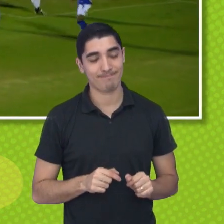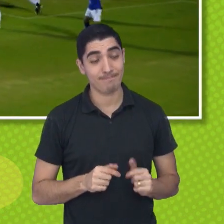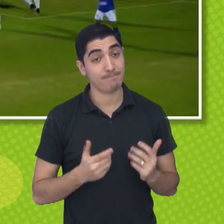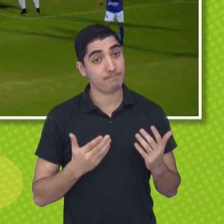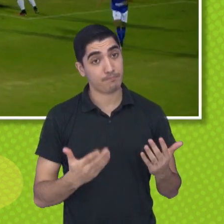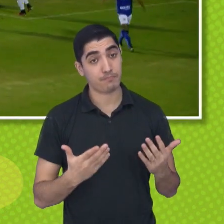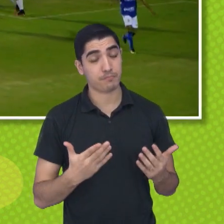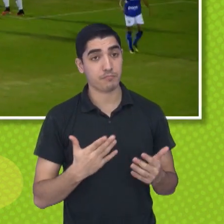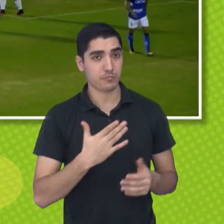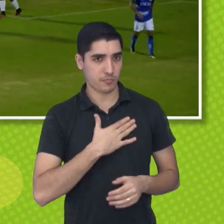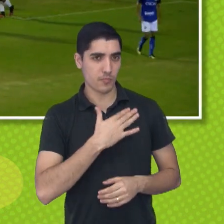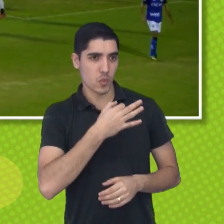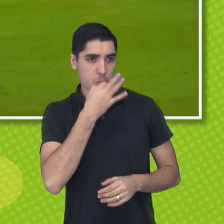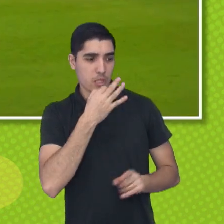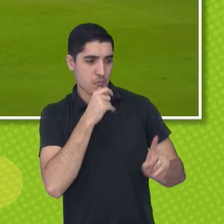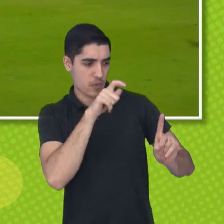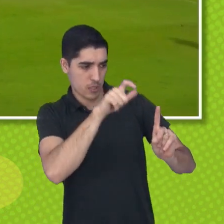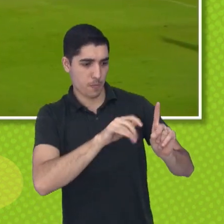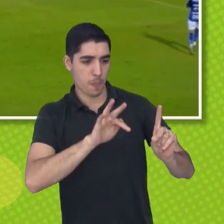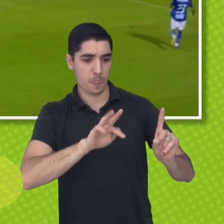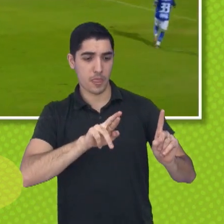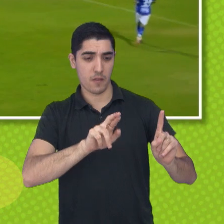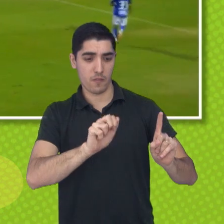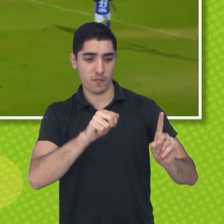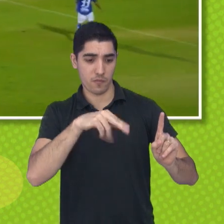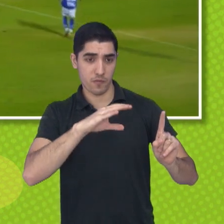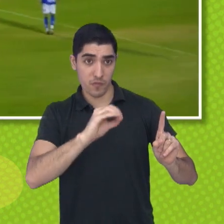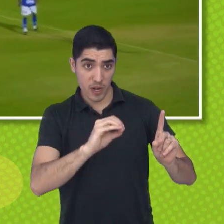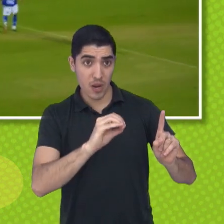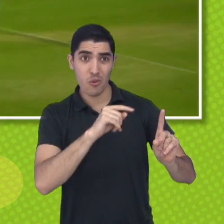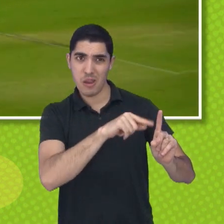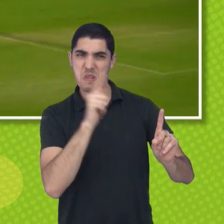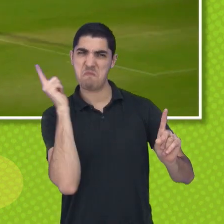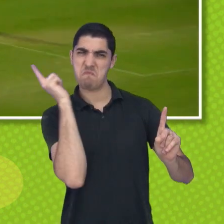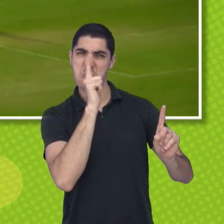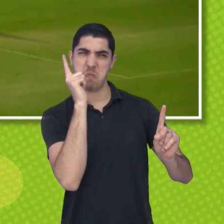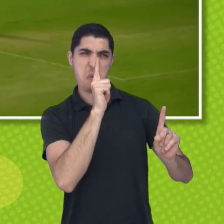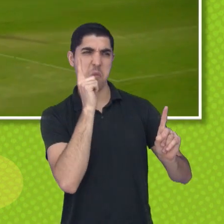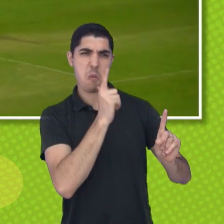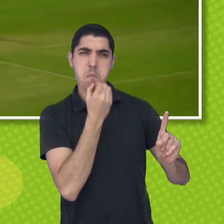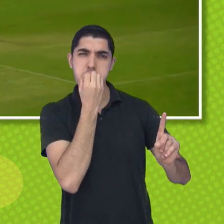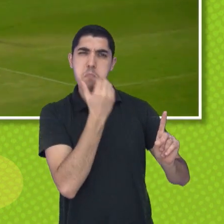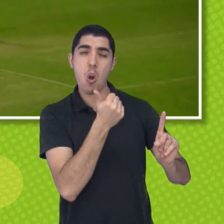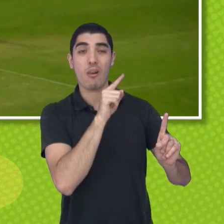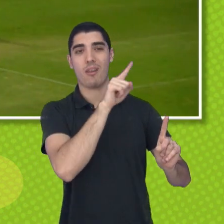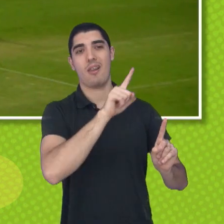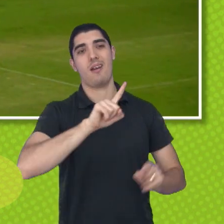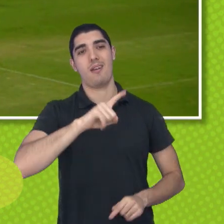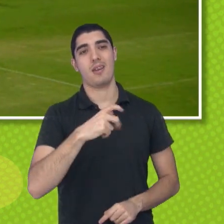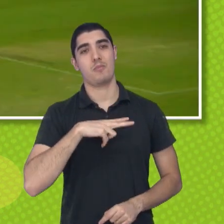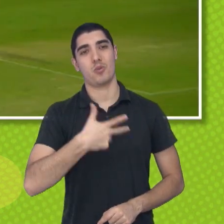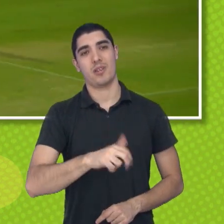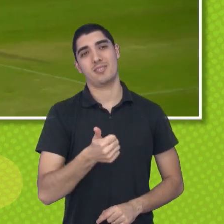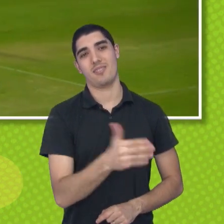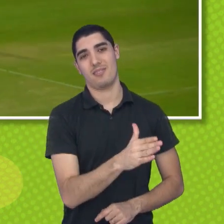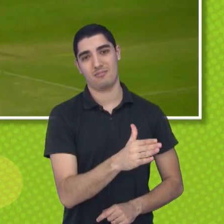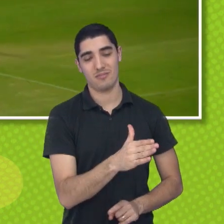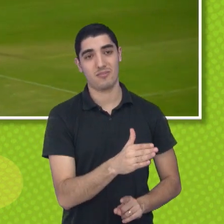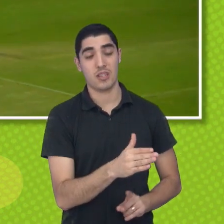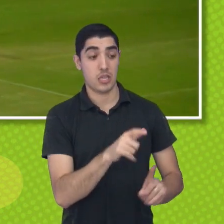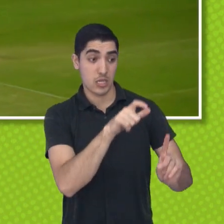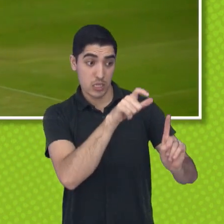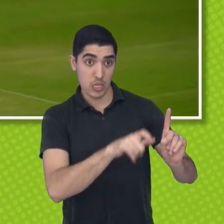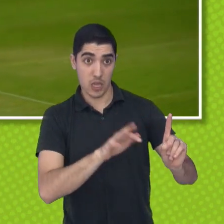E eu acho que os números do Franco nunca foram tão bons como foram na Portuguesa. A verdade é essa, né? E o Franco é